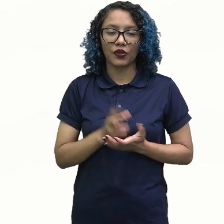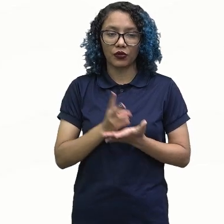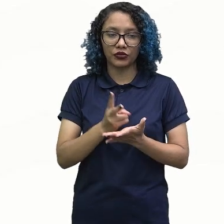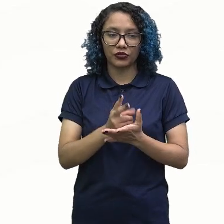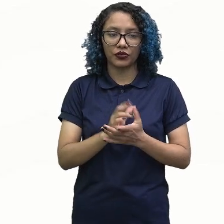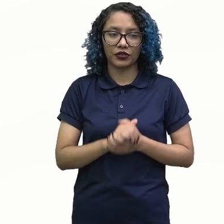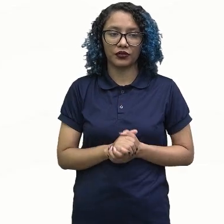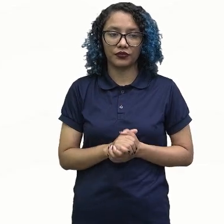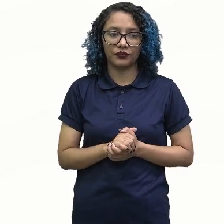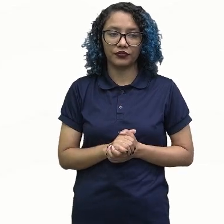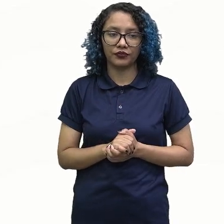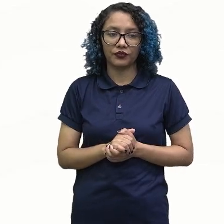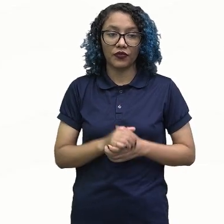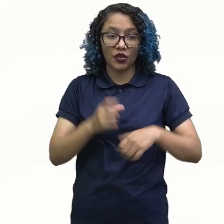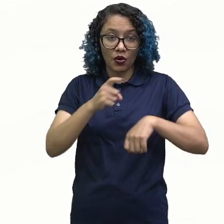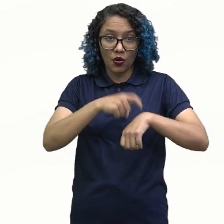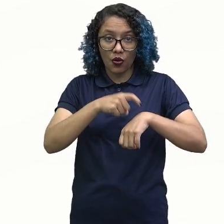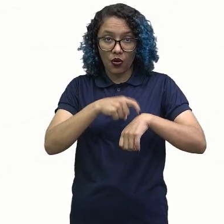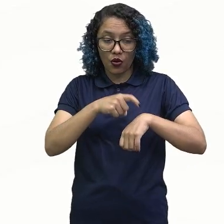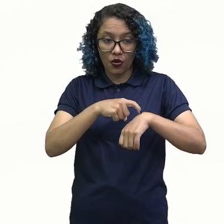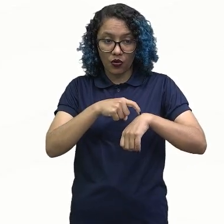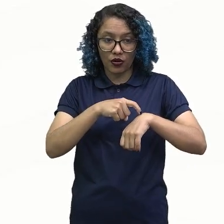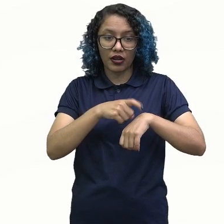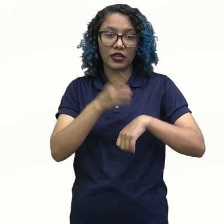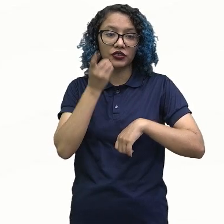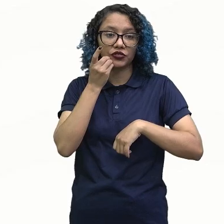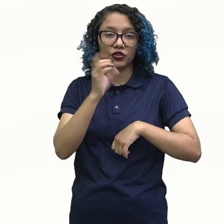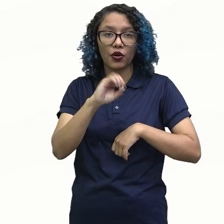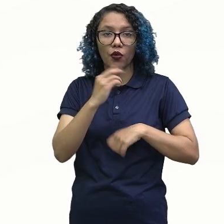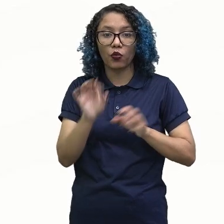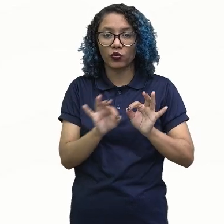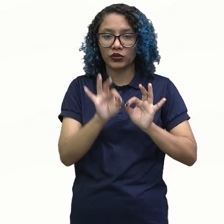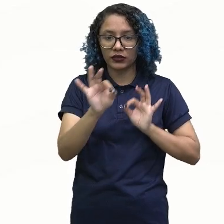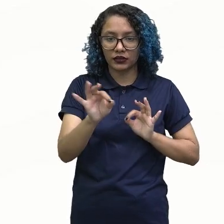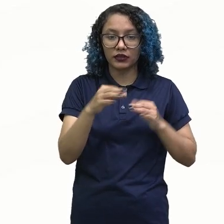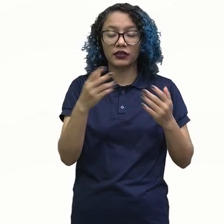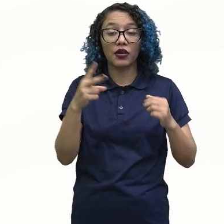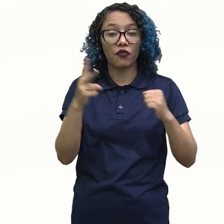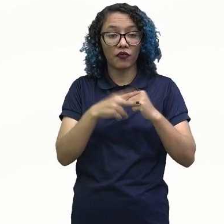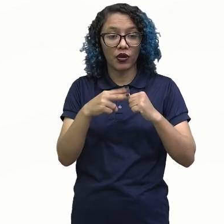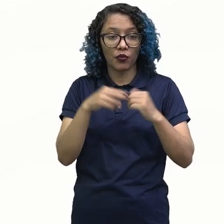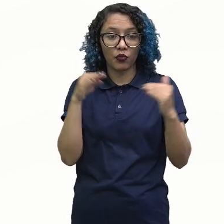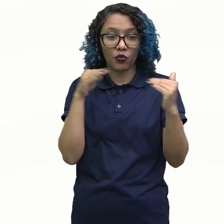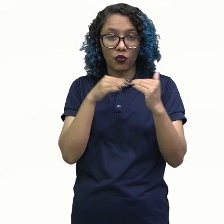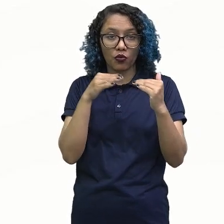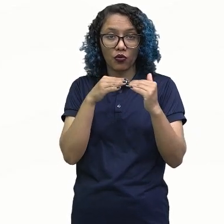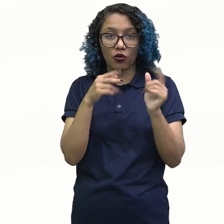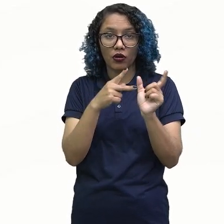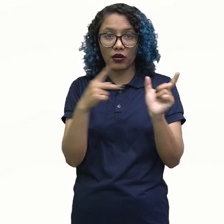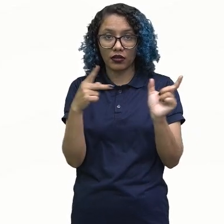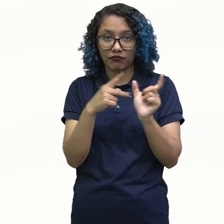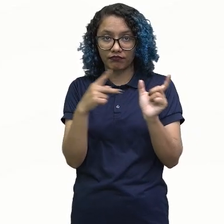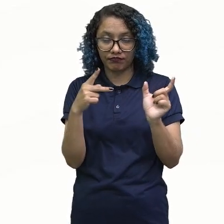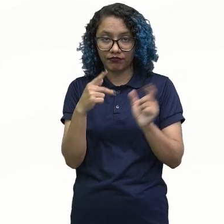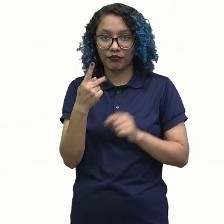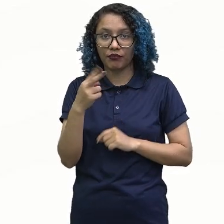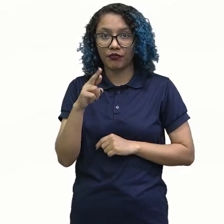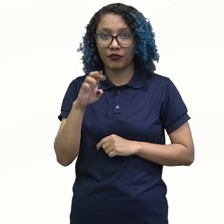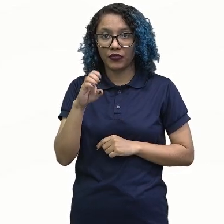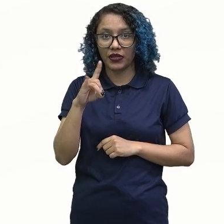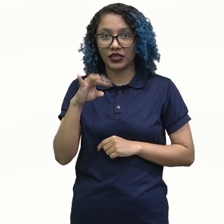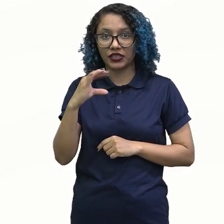Hora, data ou distância. O verbo concorda com o predicativo, né?